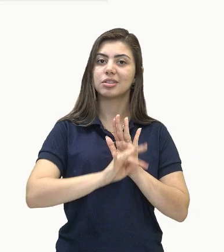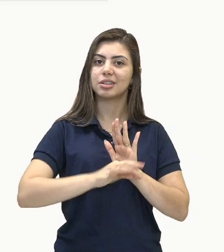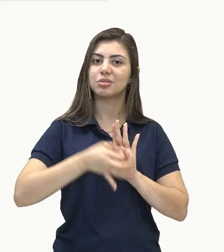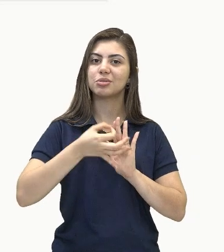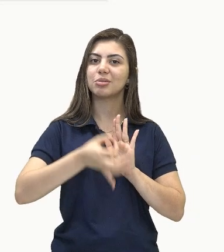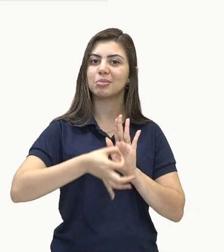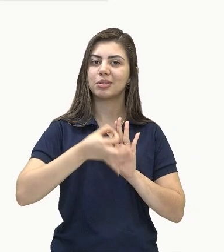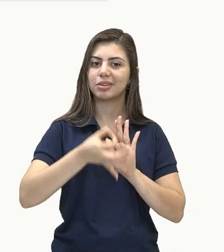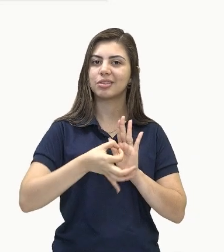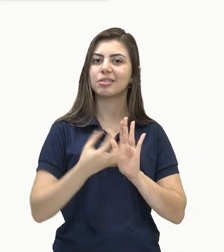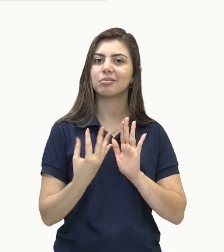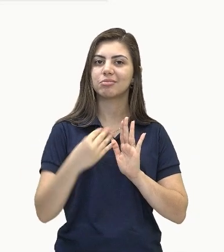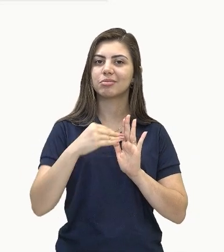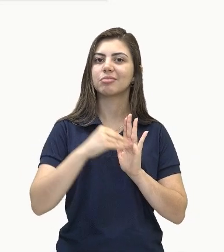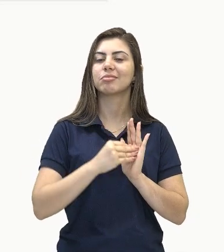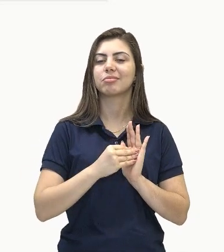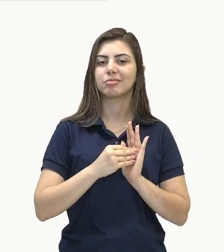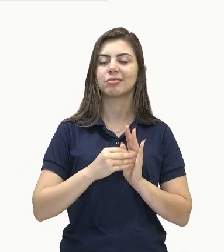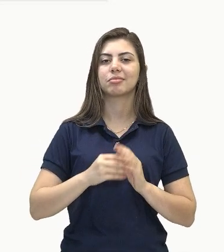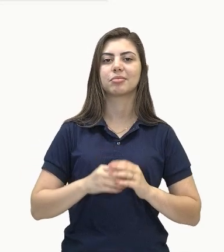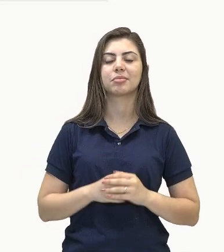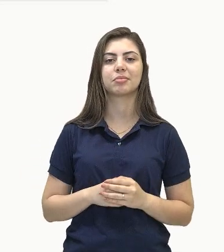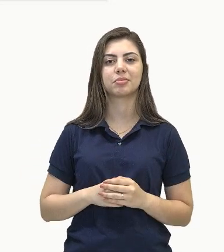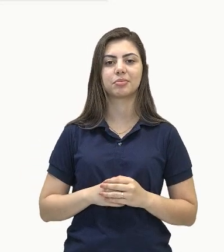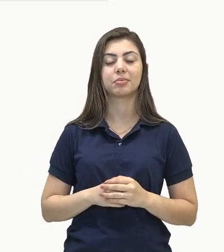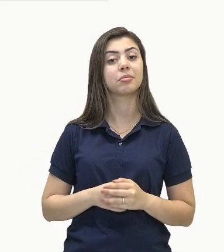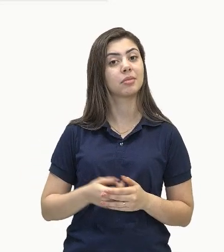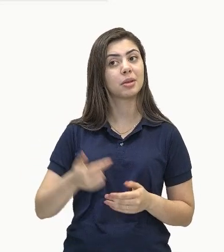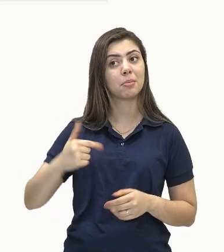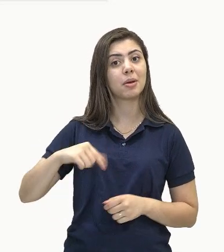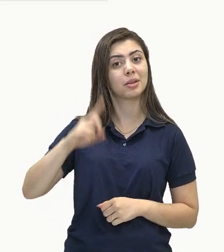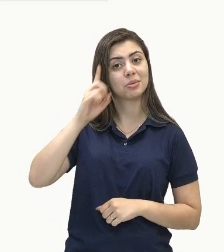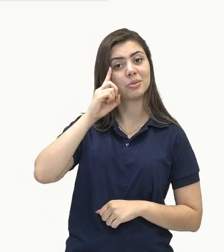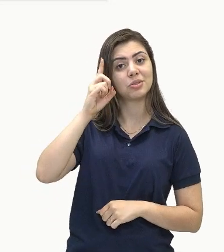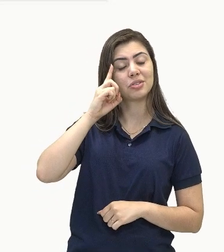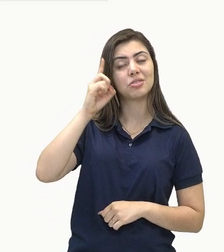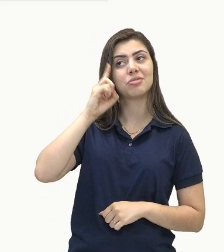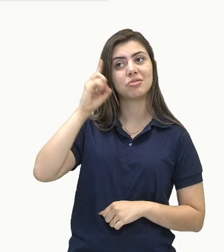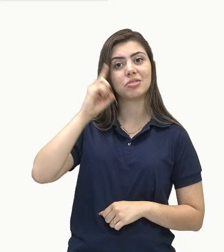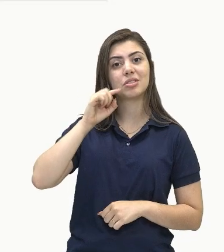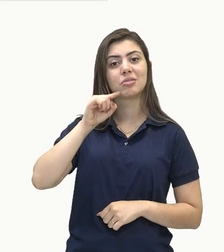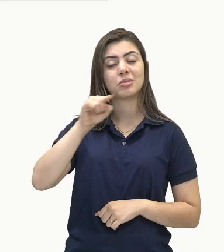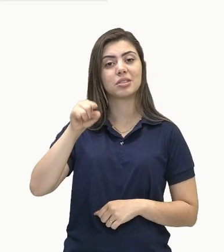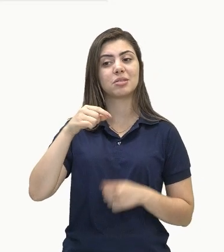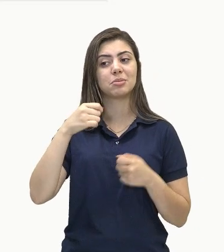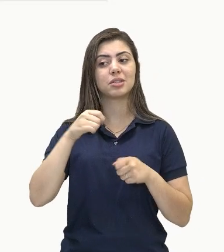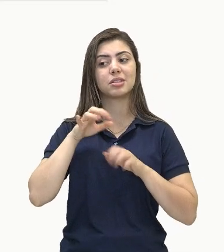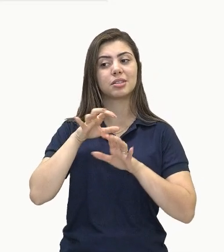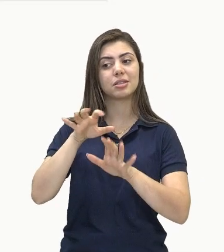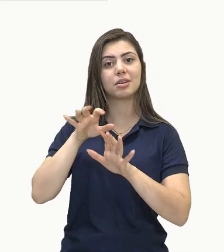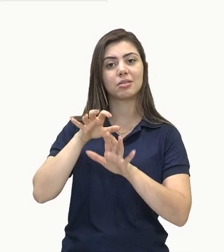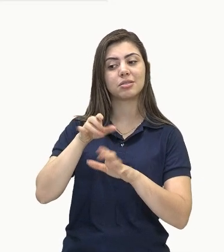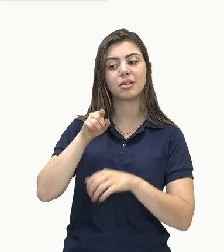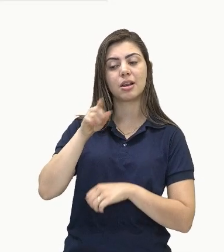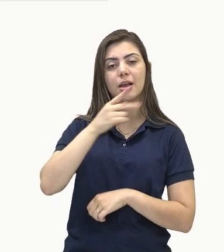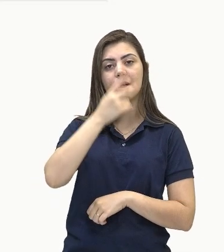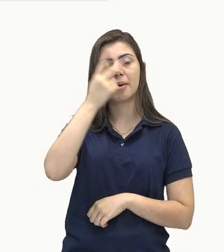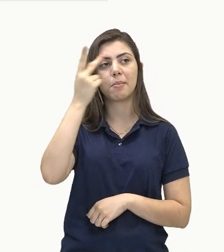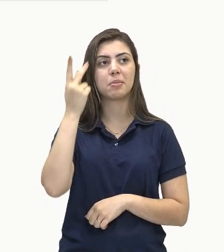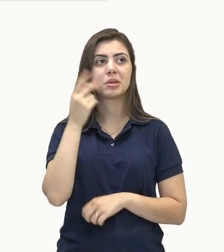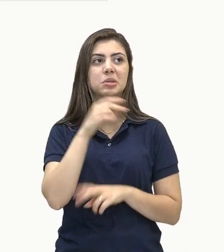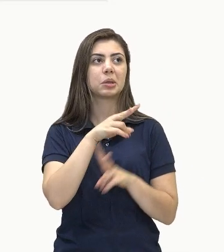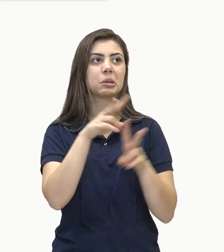Então, esses são... e no dia a dia, quando você precisa convencer alguém a respeito